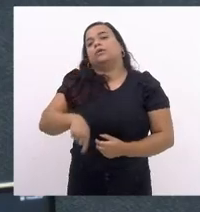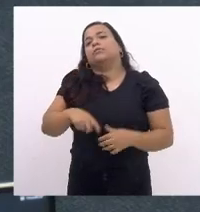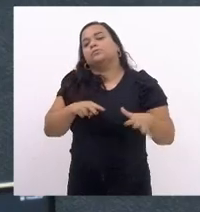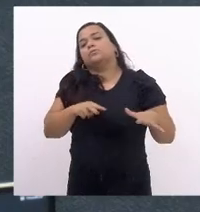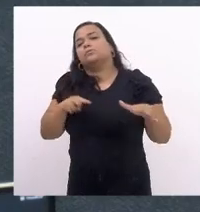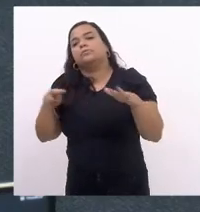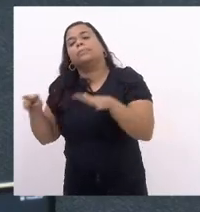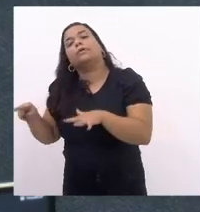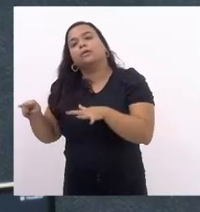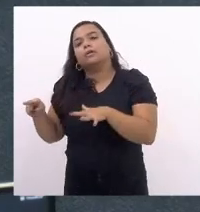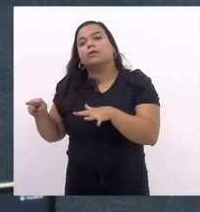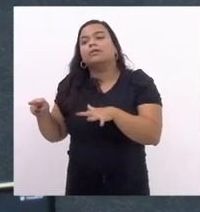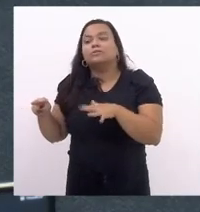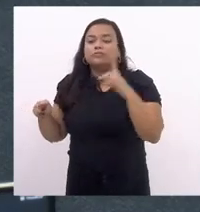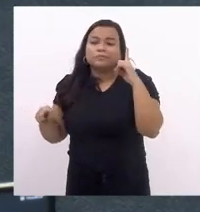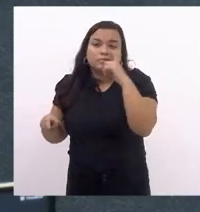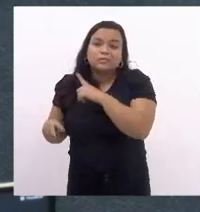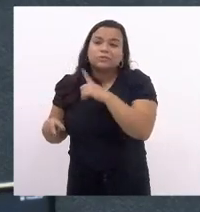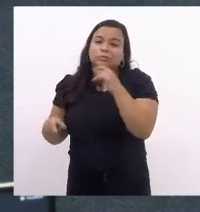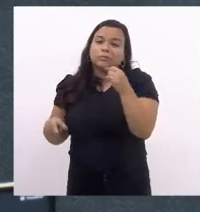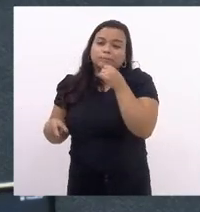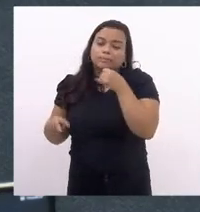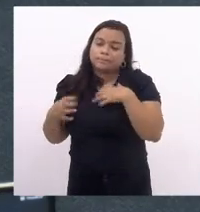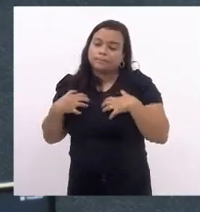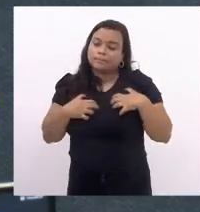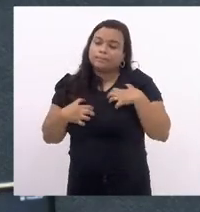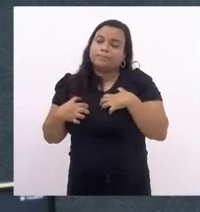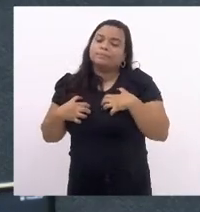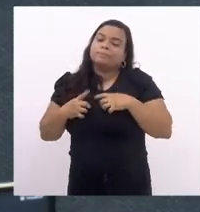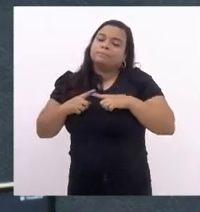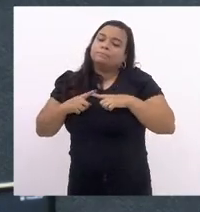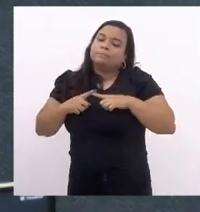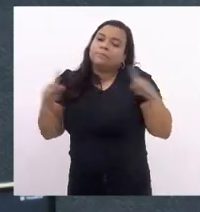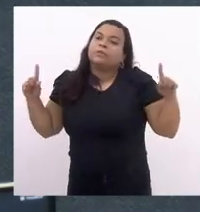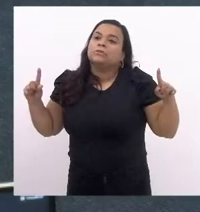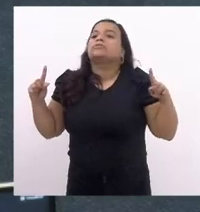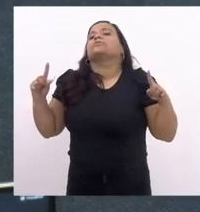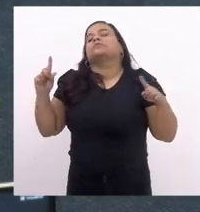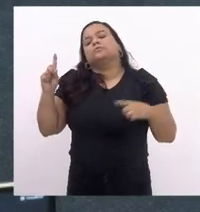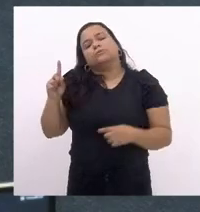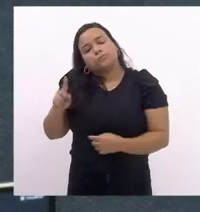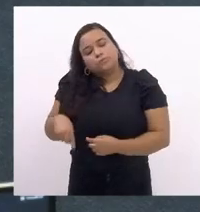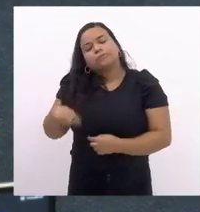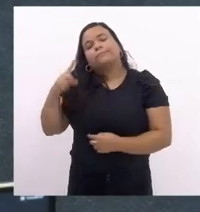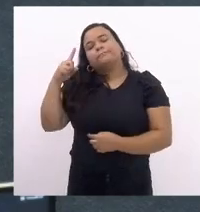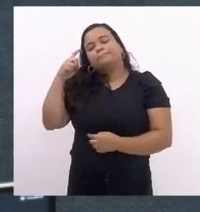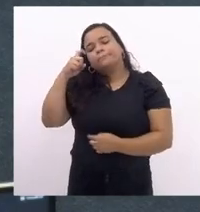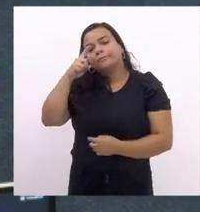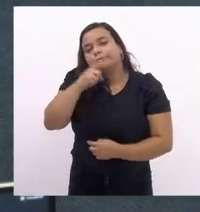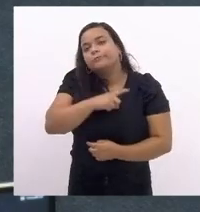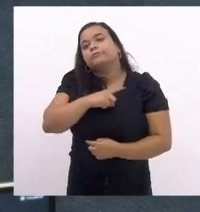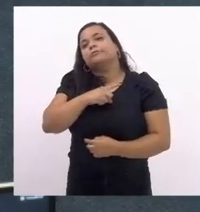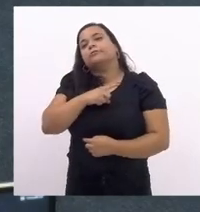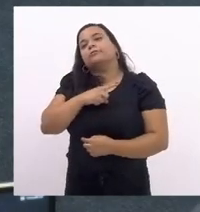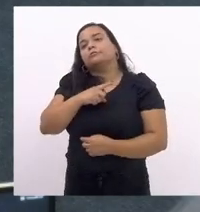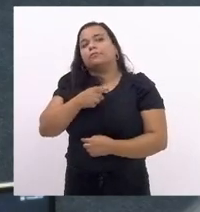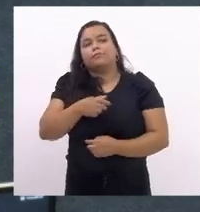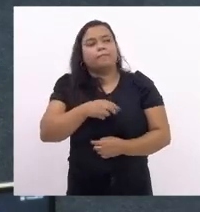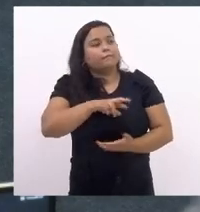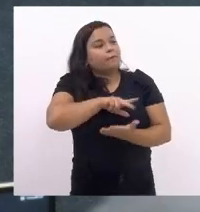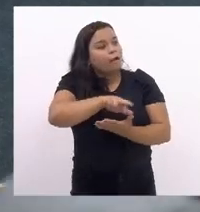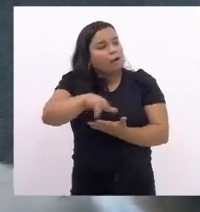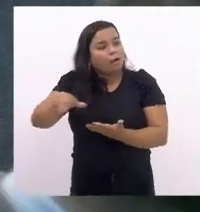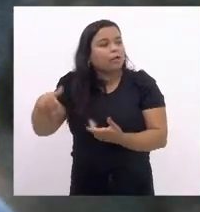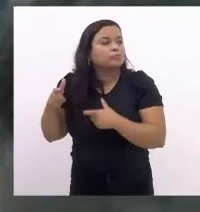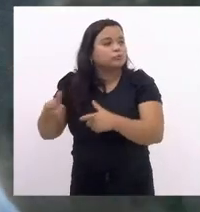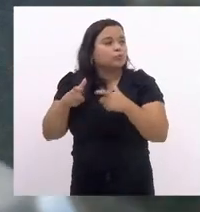semana muito difícil, mas tem sido difícil para vários municípios do estado do